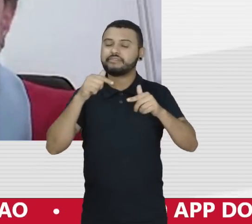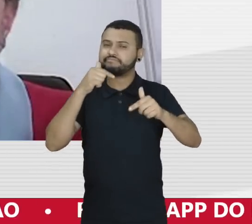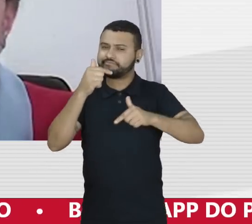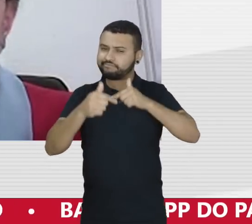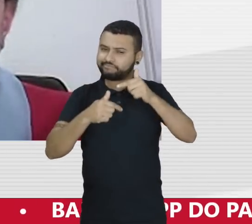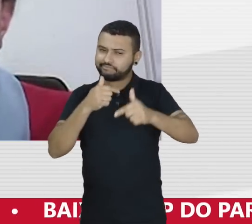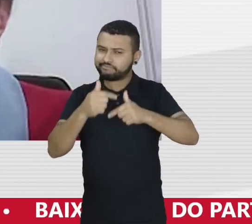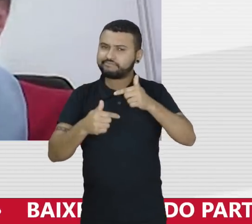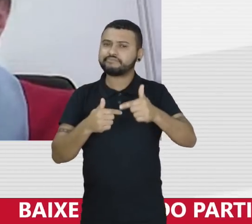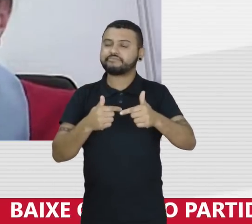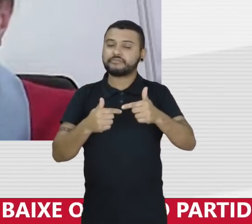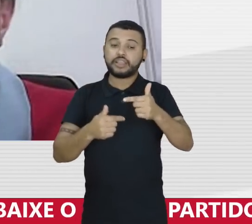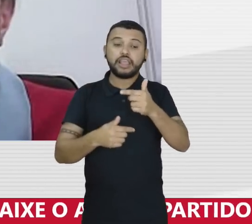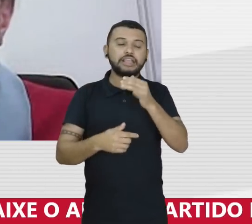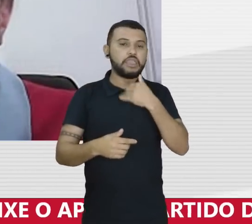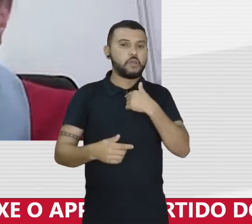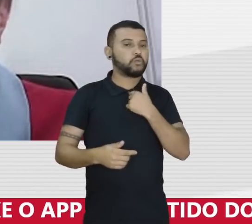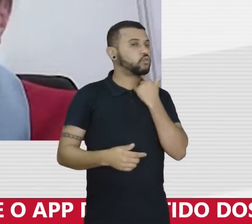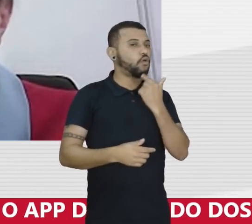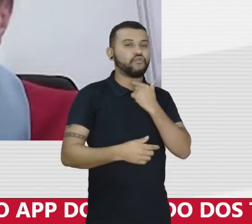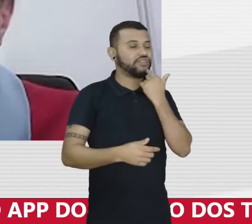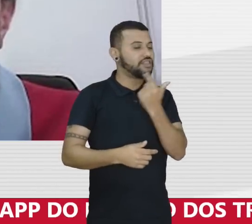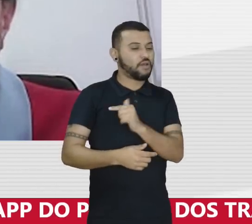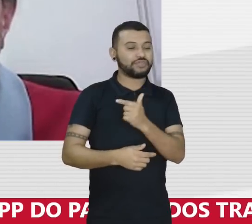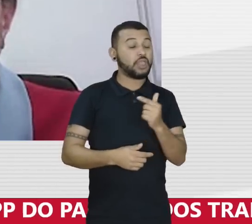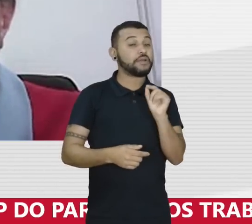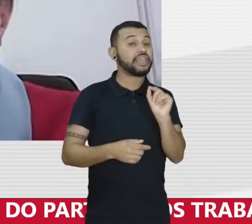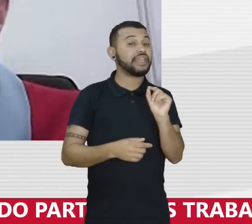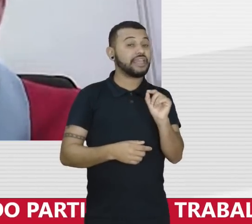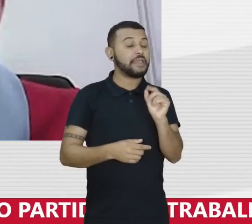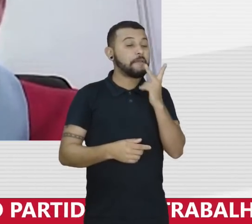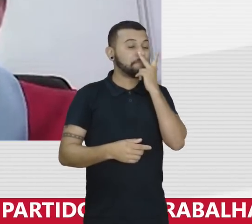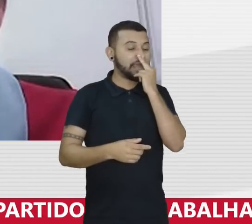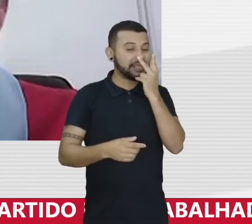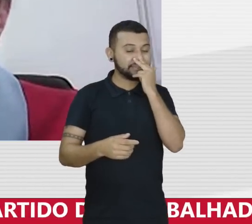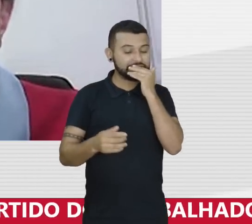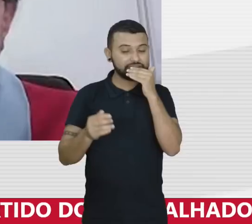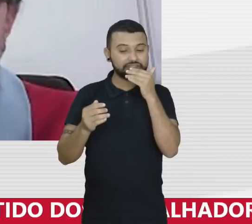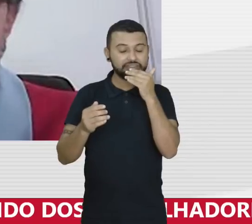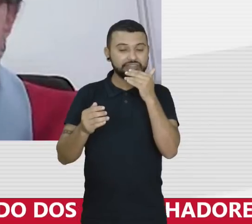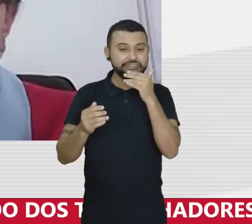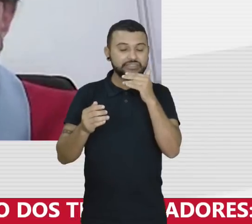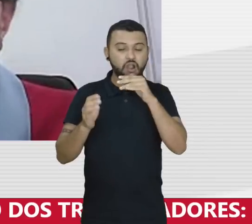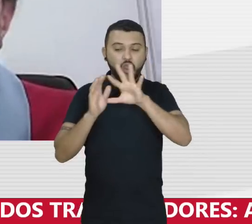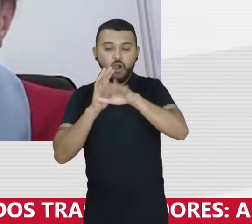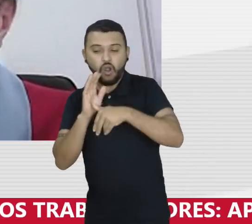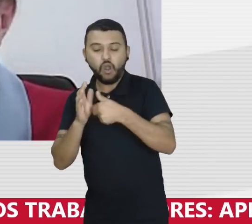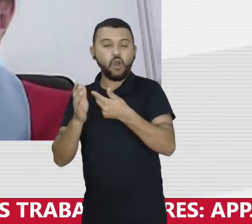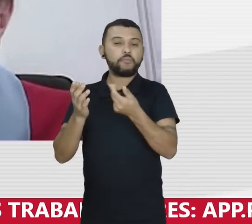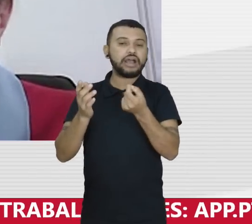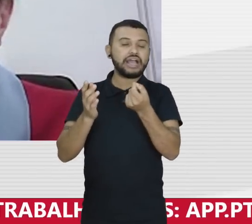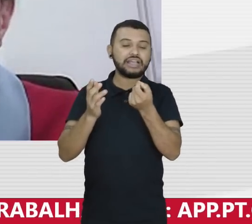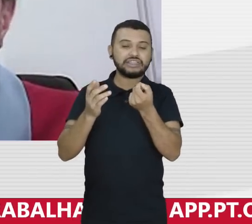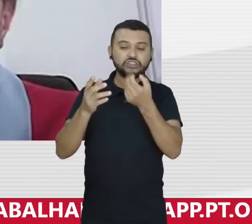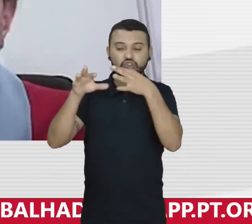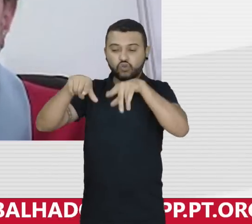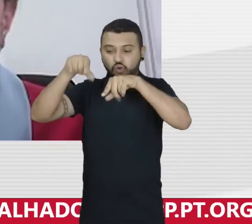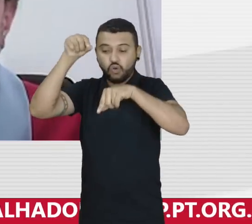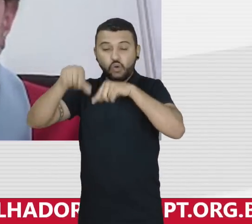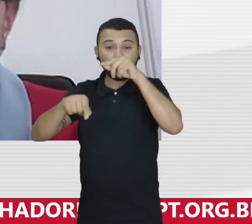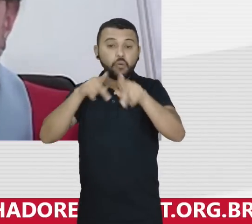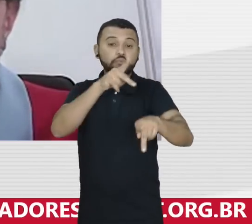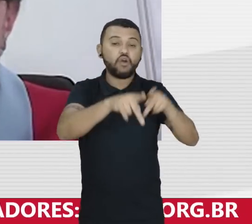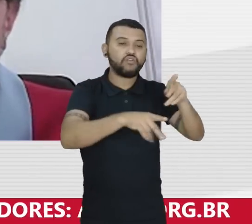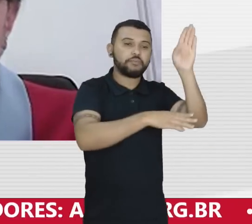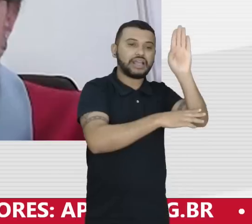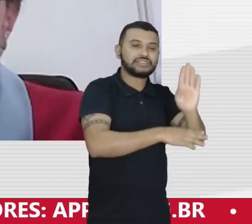e não tenho dúvida de que isso burla o espírito da decisão que o povo brasileiro